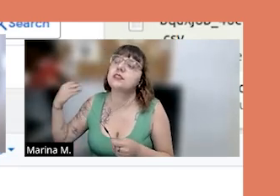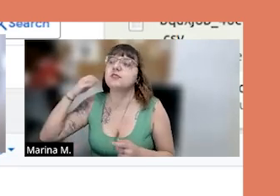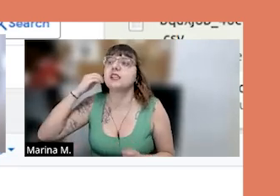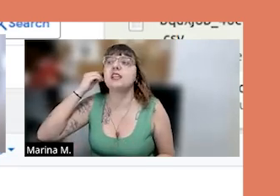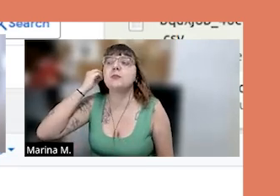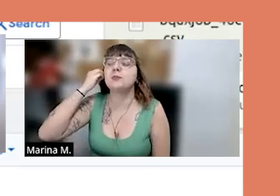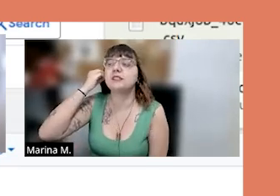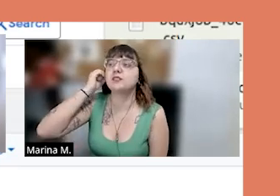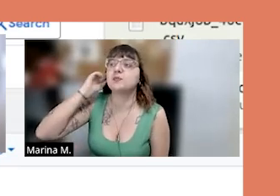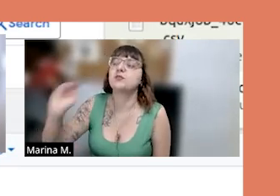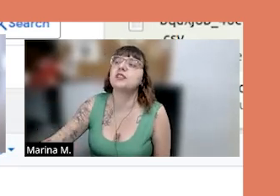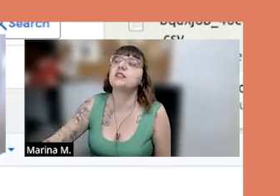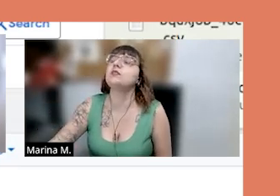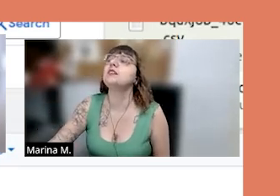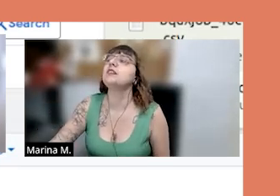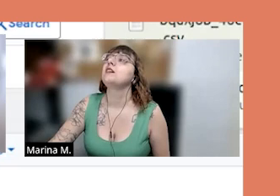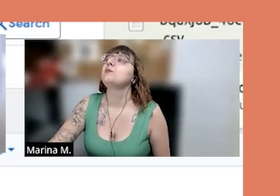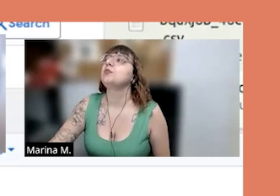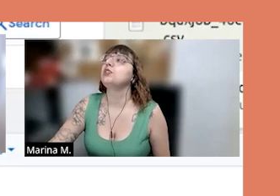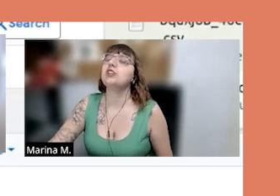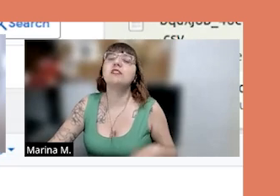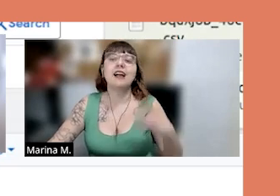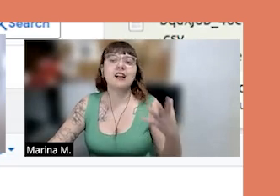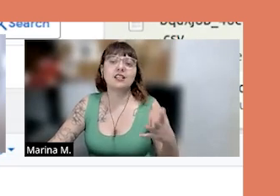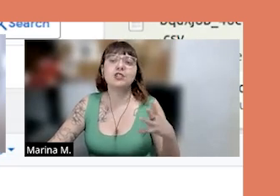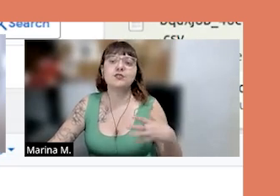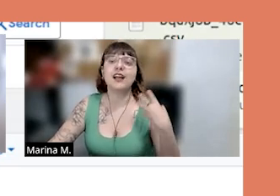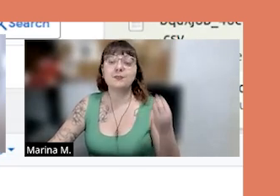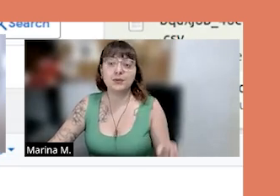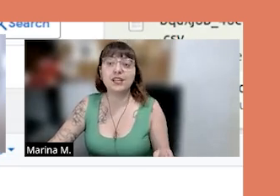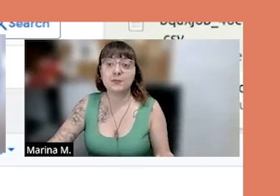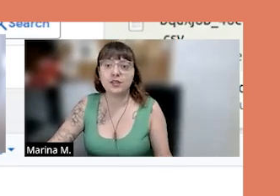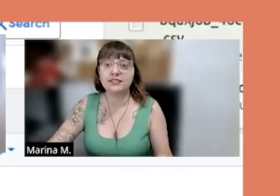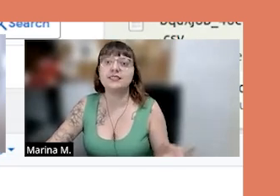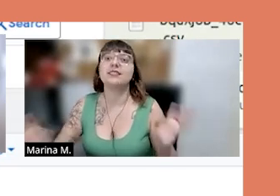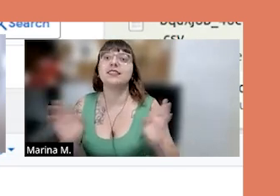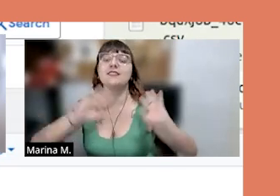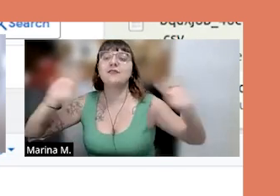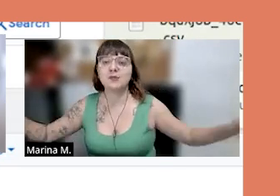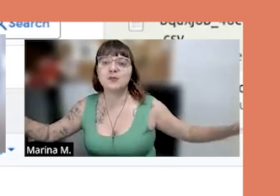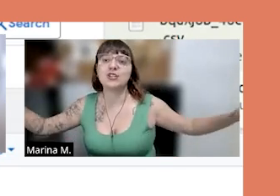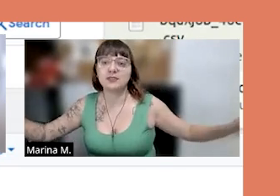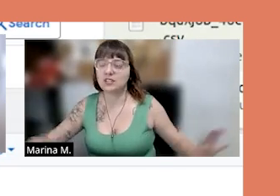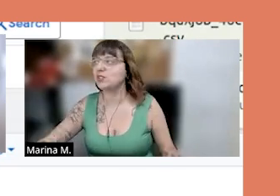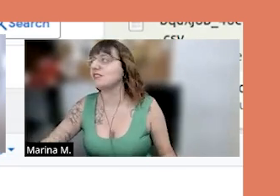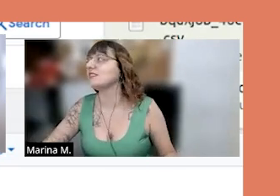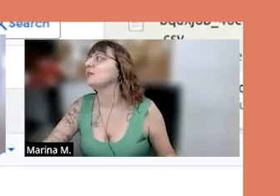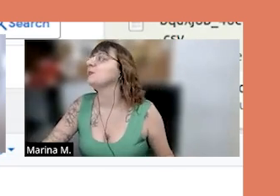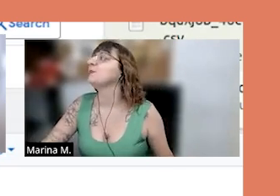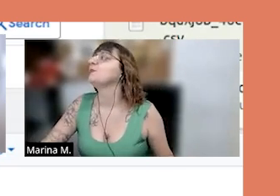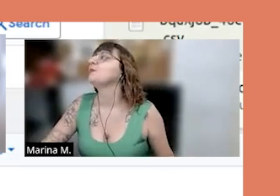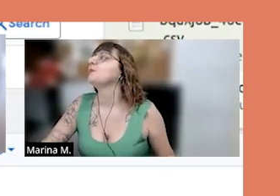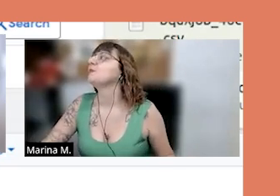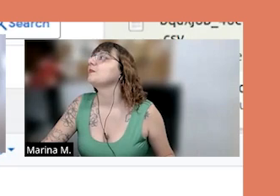Então, temos aqui a população do Espírito Santo. Bonitinho. Agora a gente vai para o que importa, que é, vamos mexer no QGIS.